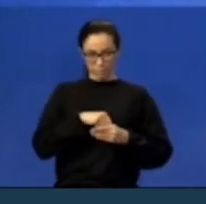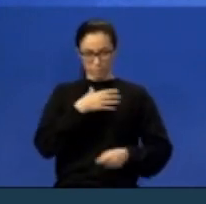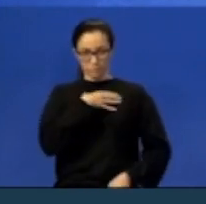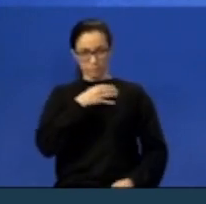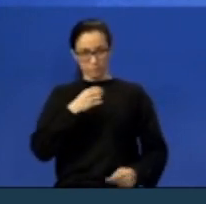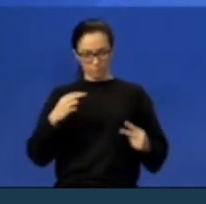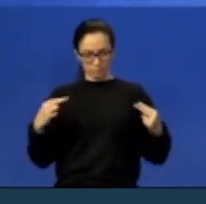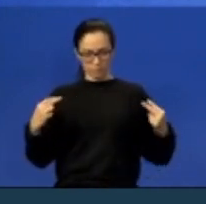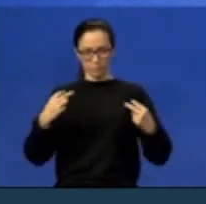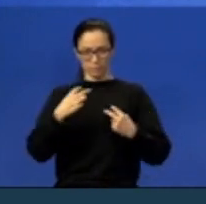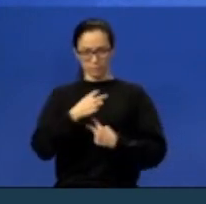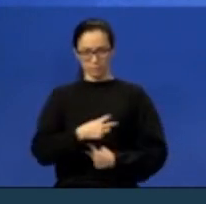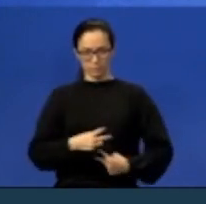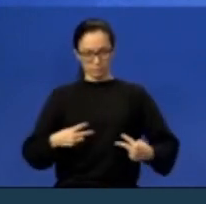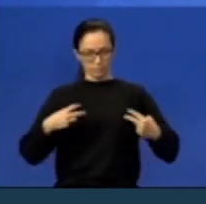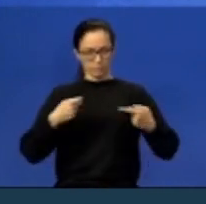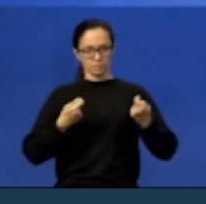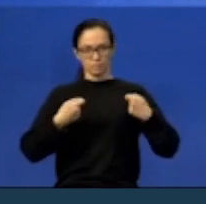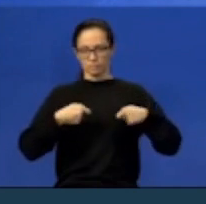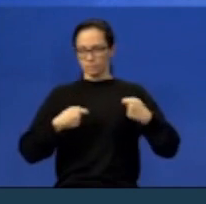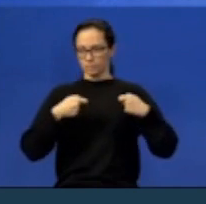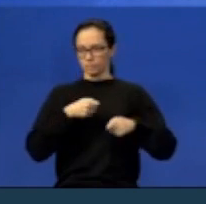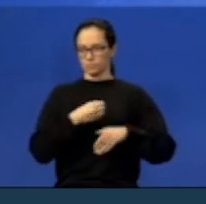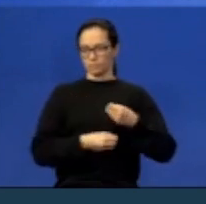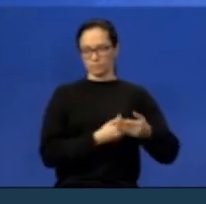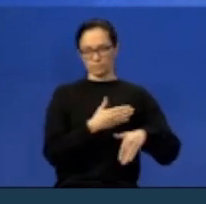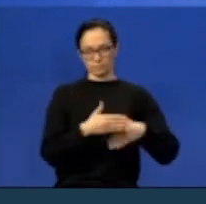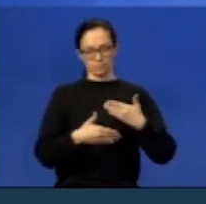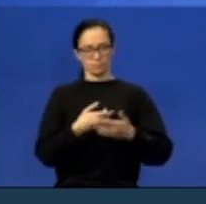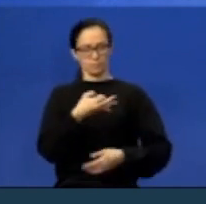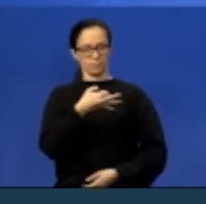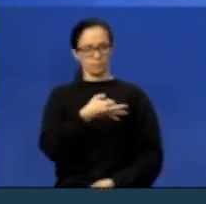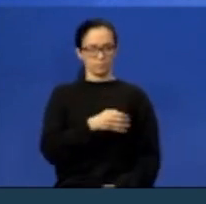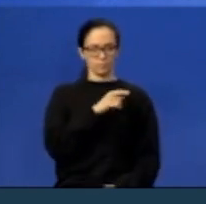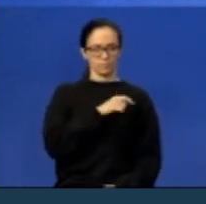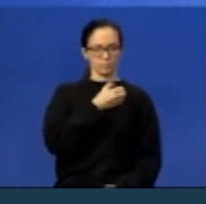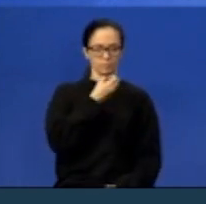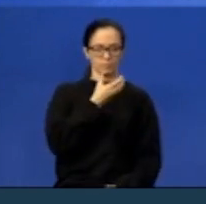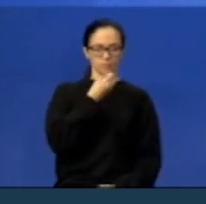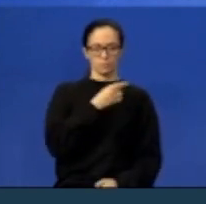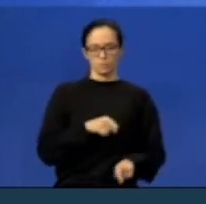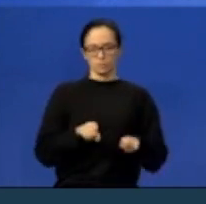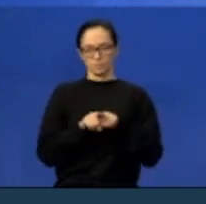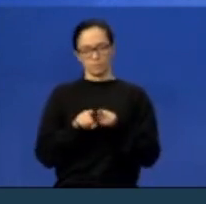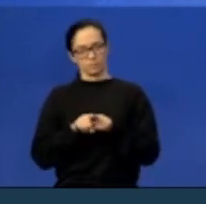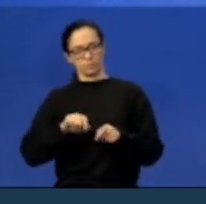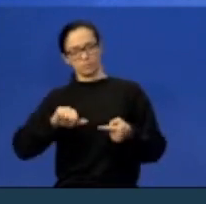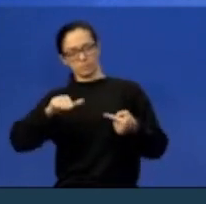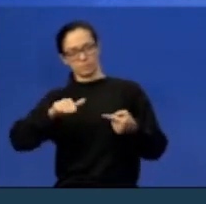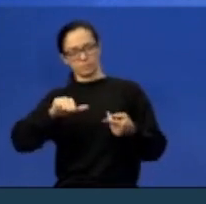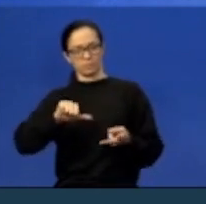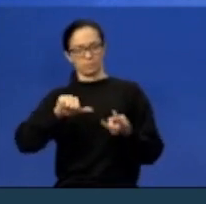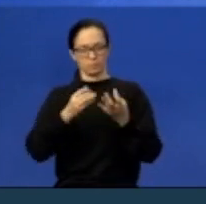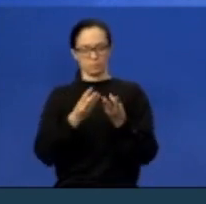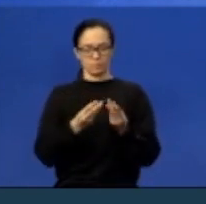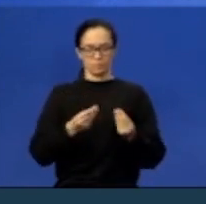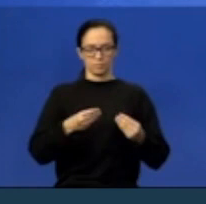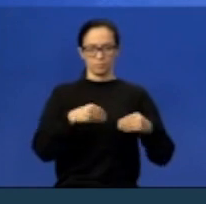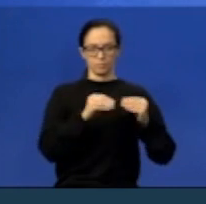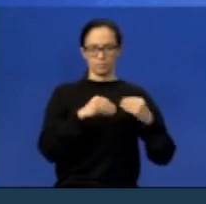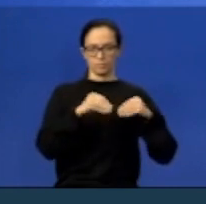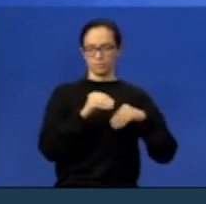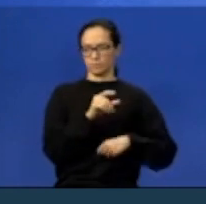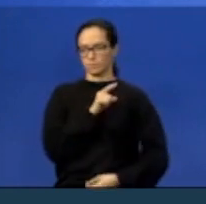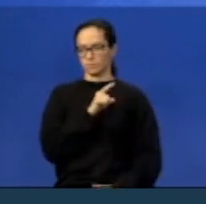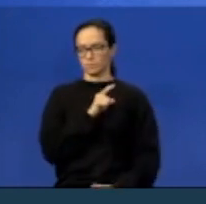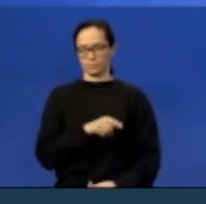para avaliação, por exemplo, da gestação e, além disso, também ela é indicada para avaliação, por exemplo, de tecidos moles.